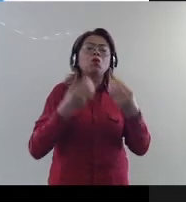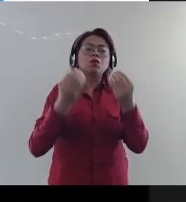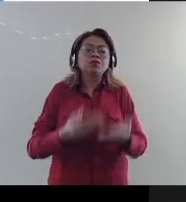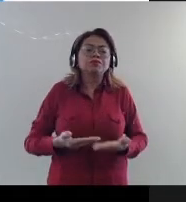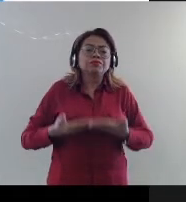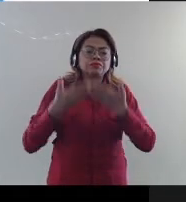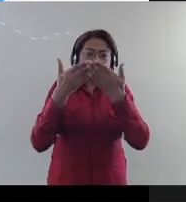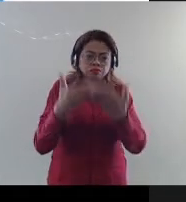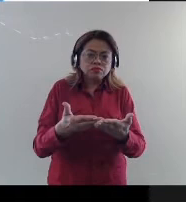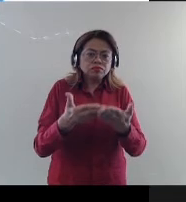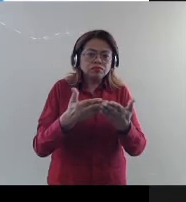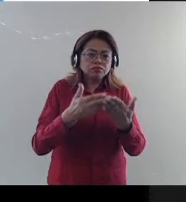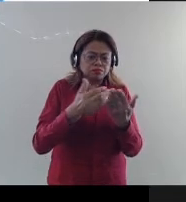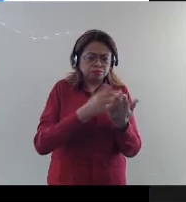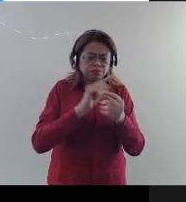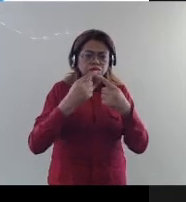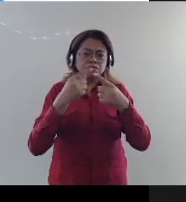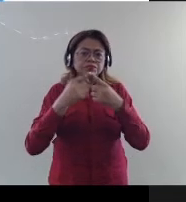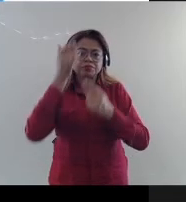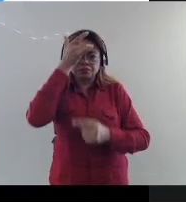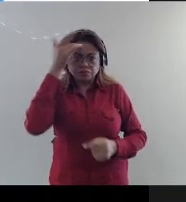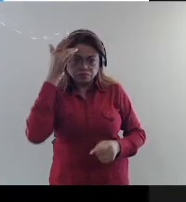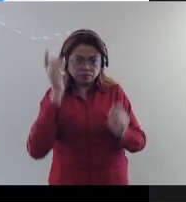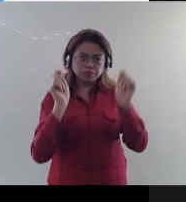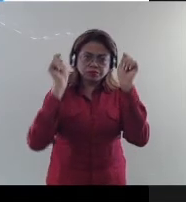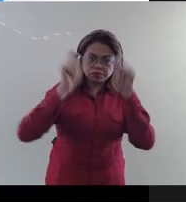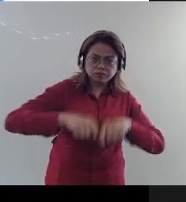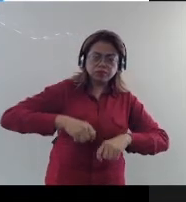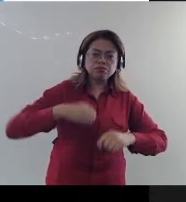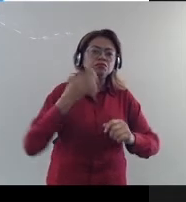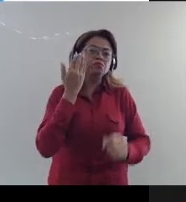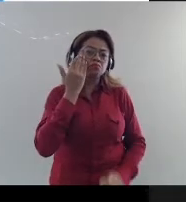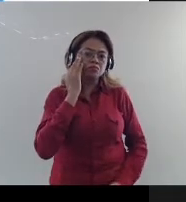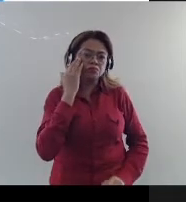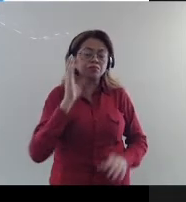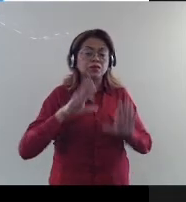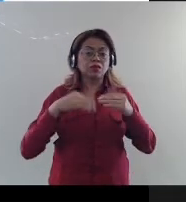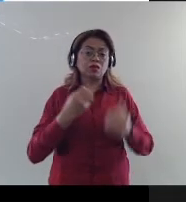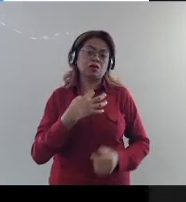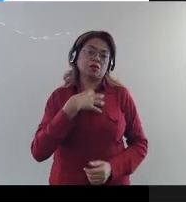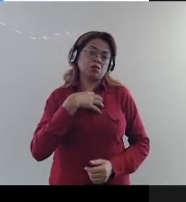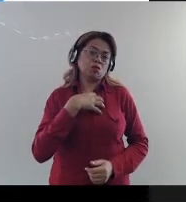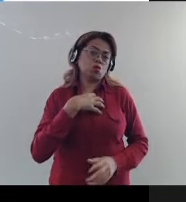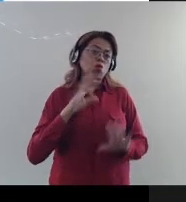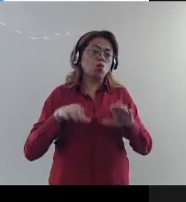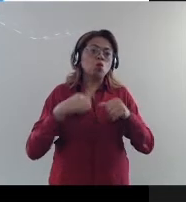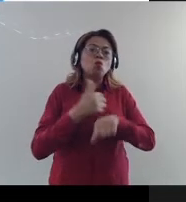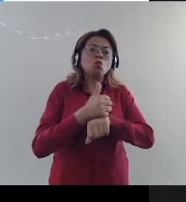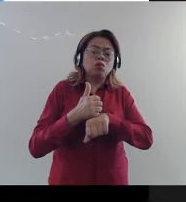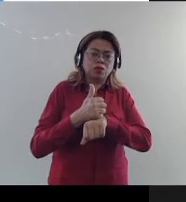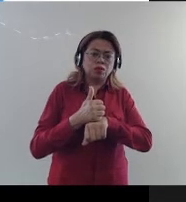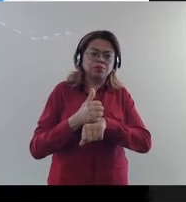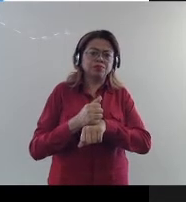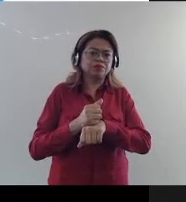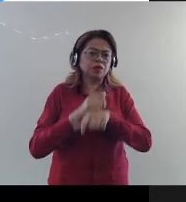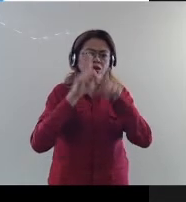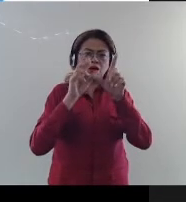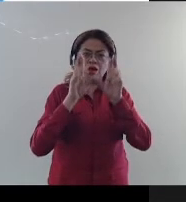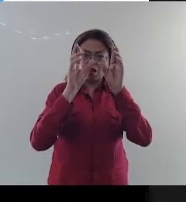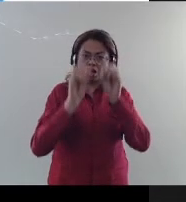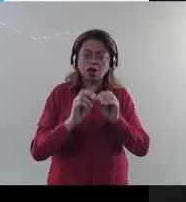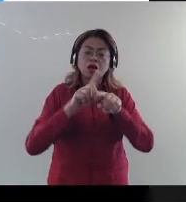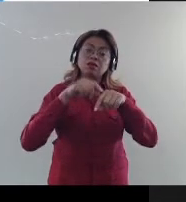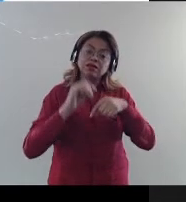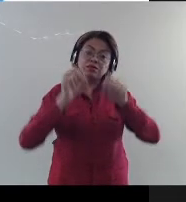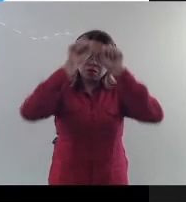essa informação para que as pessoas possam compreender de uma maneira melhor. Então, é lógico que se você vai falar, né, um memoriais em Tribunal